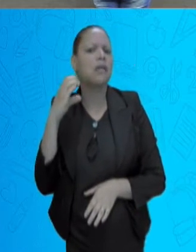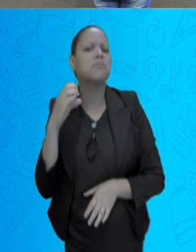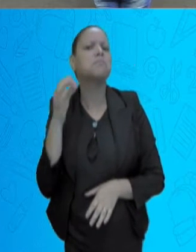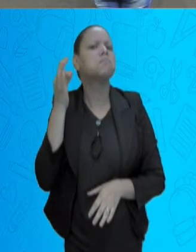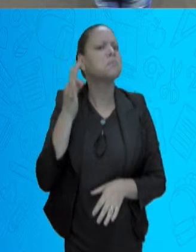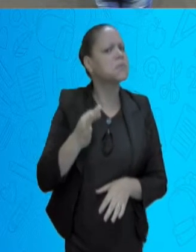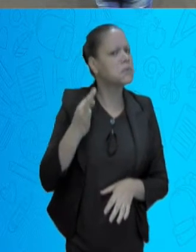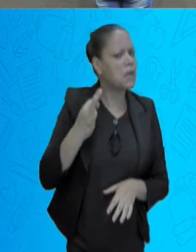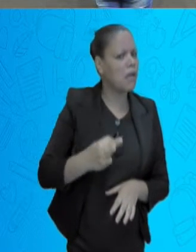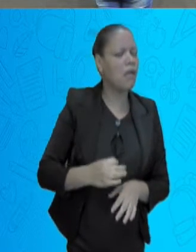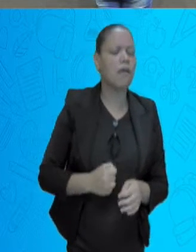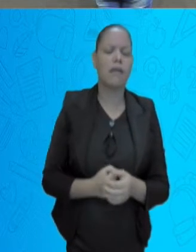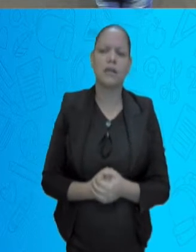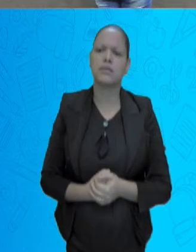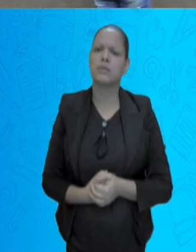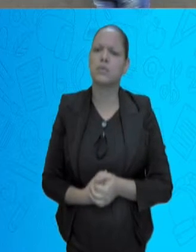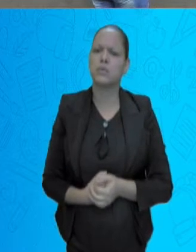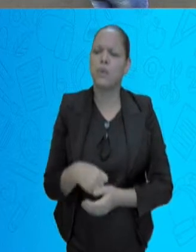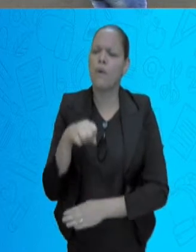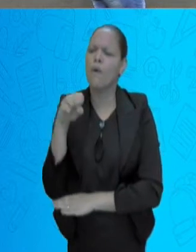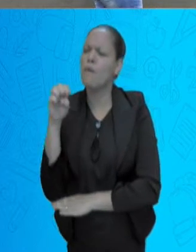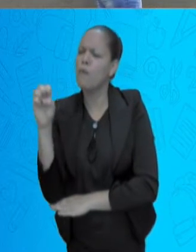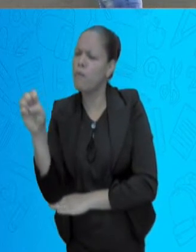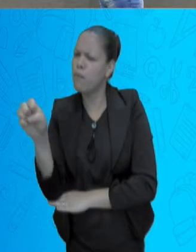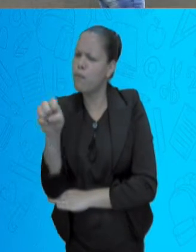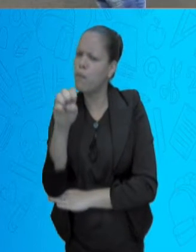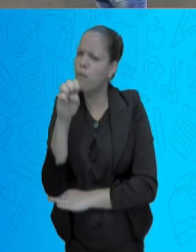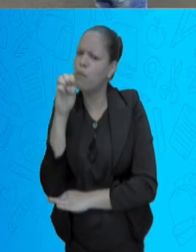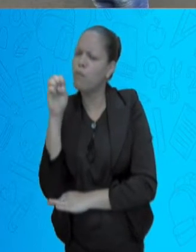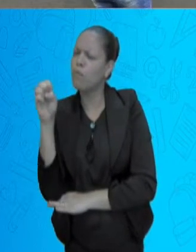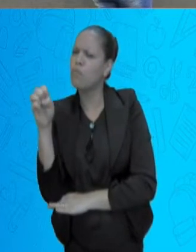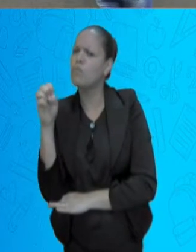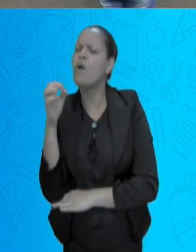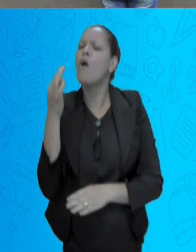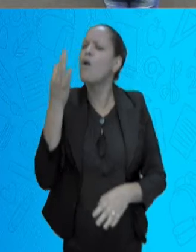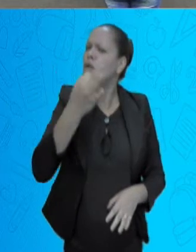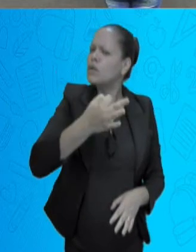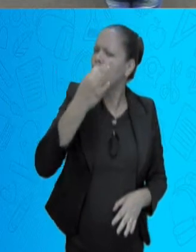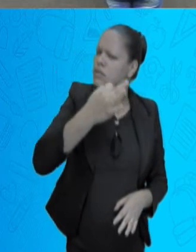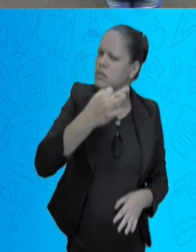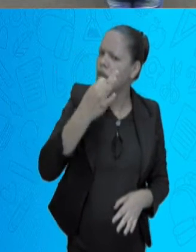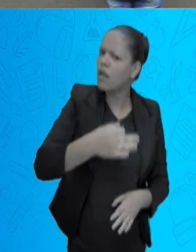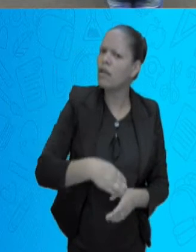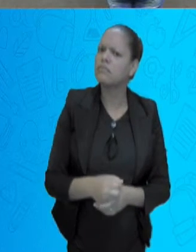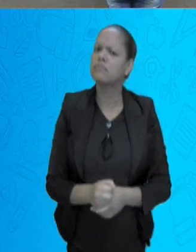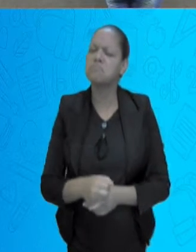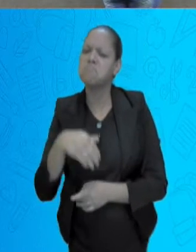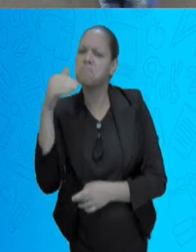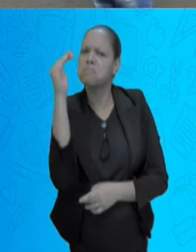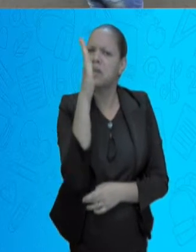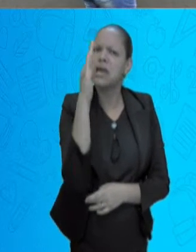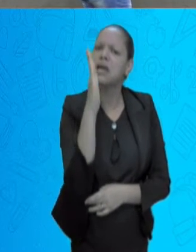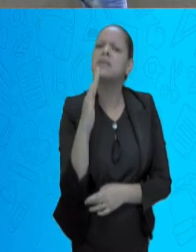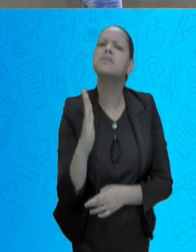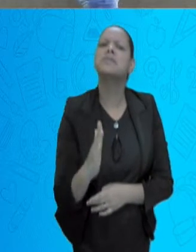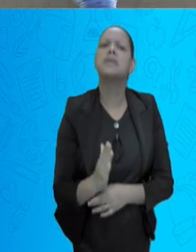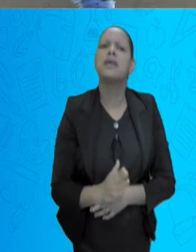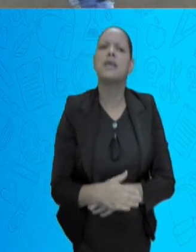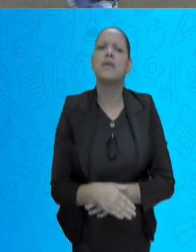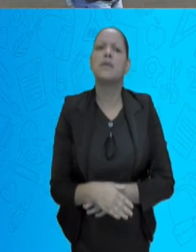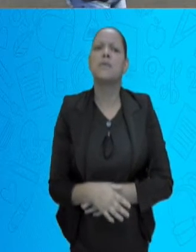Grande do Sul, Brasil se encaixa no nome de país e Bolsonaro no nome